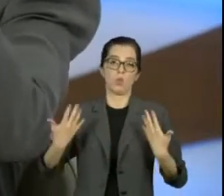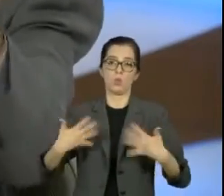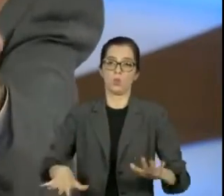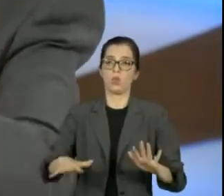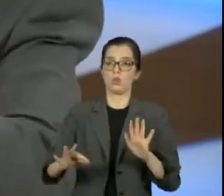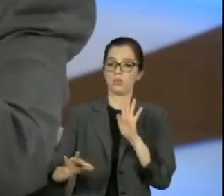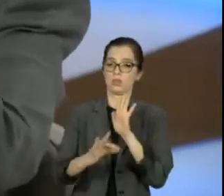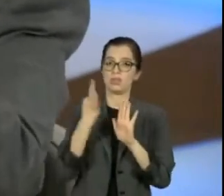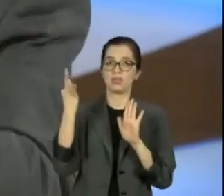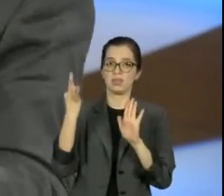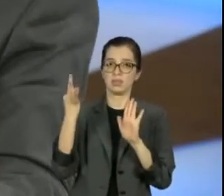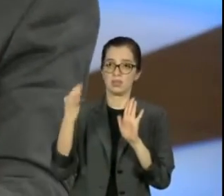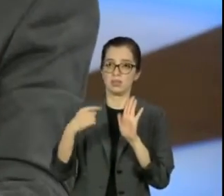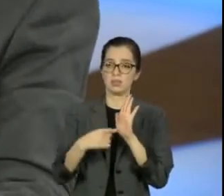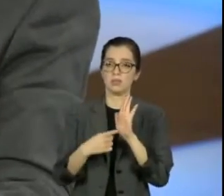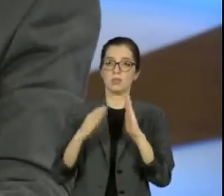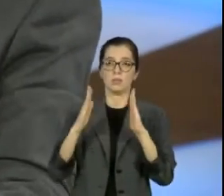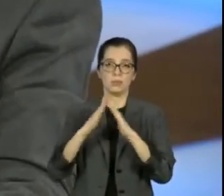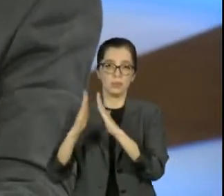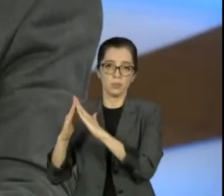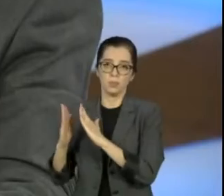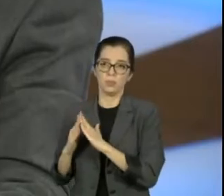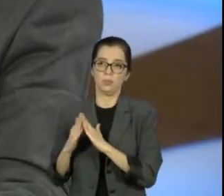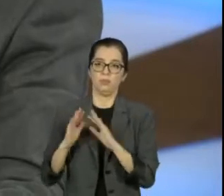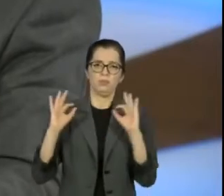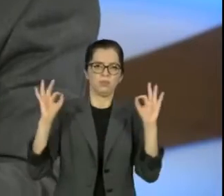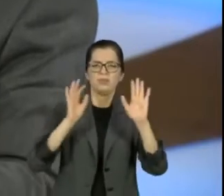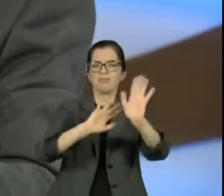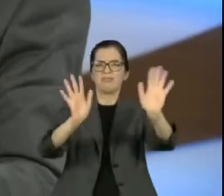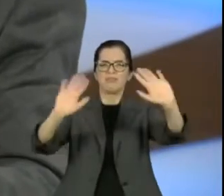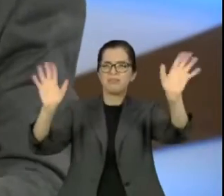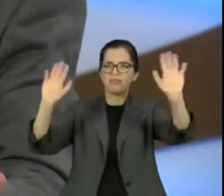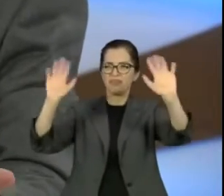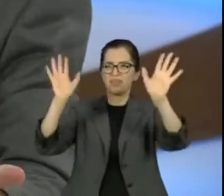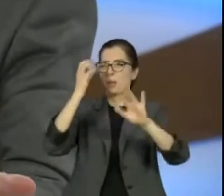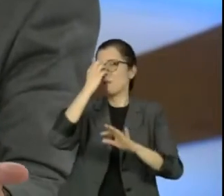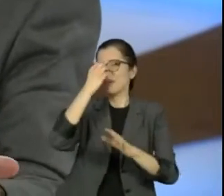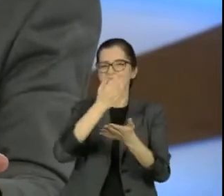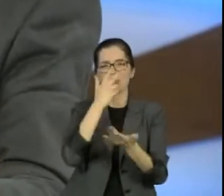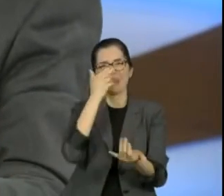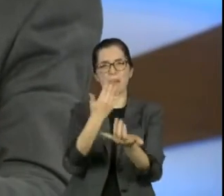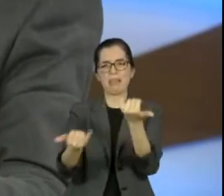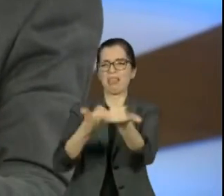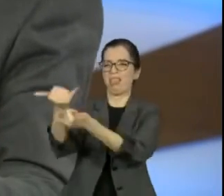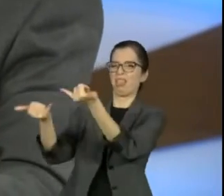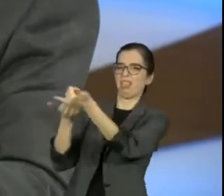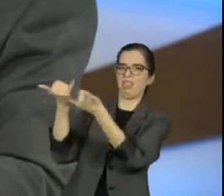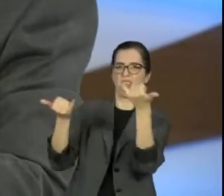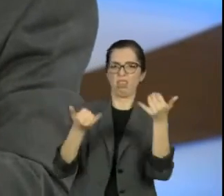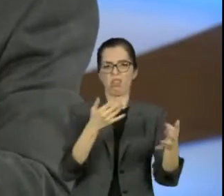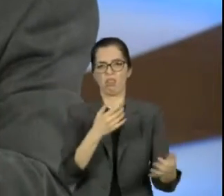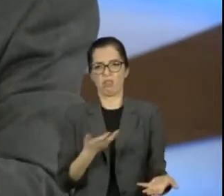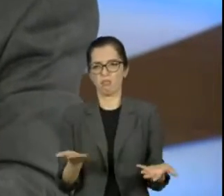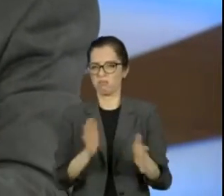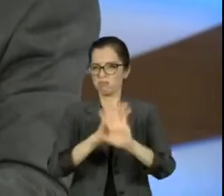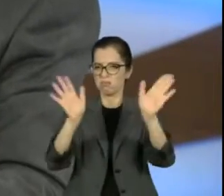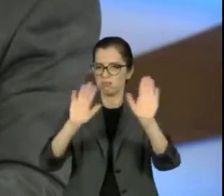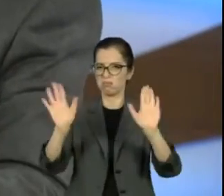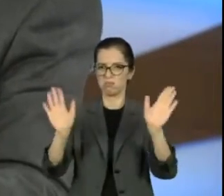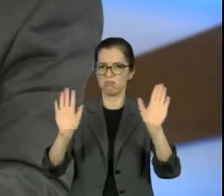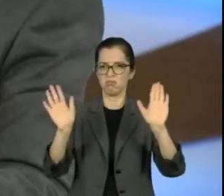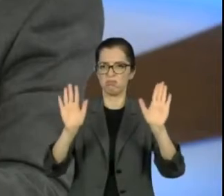não vou morar no palácio. Para com essa palhaçada. Nós estamos patinando na economia. O seu país está